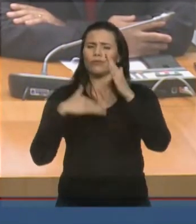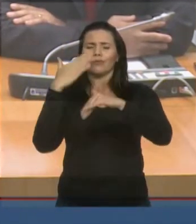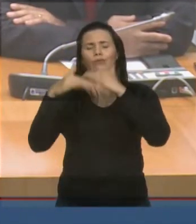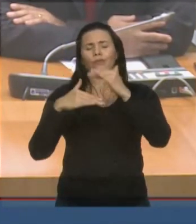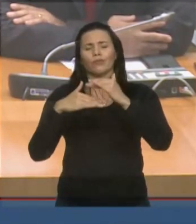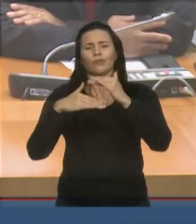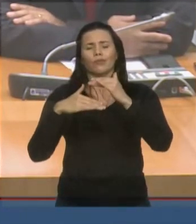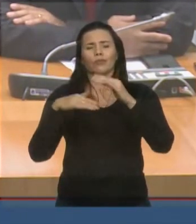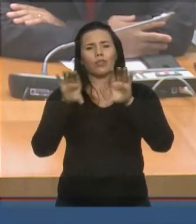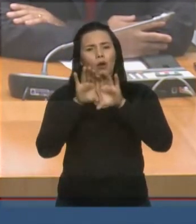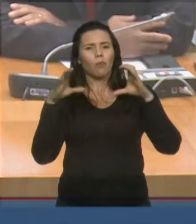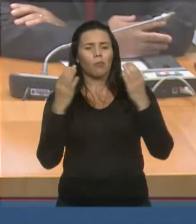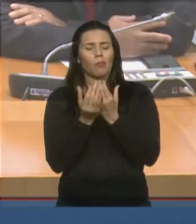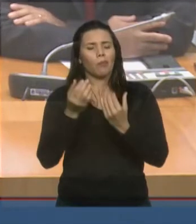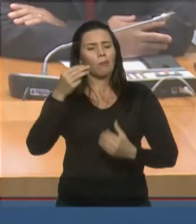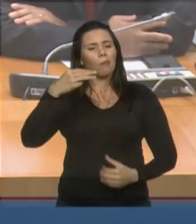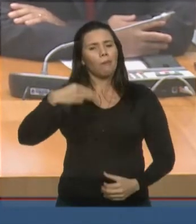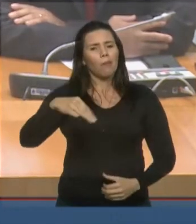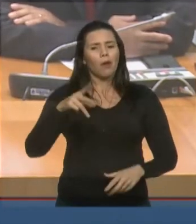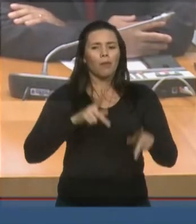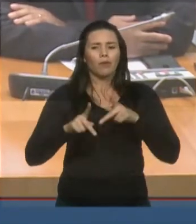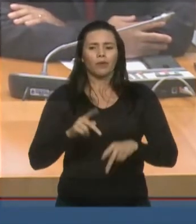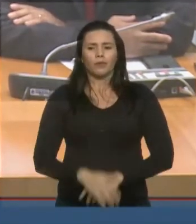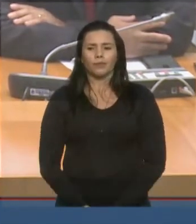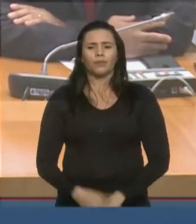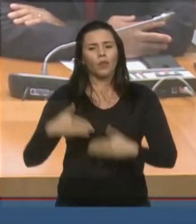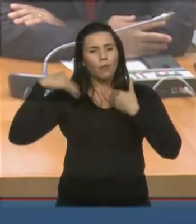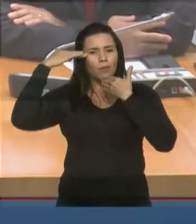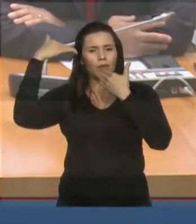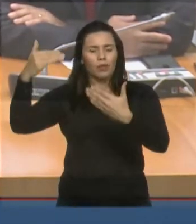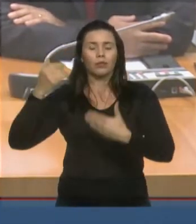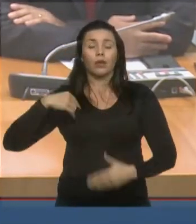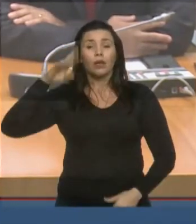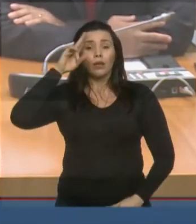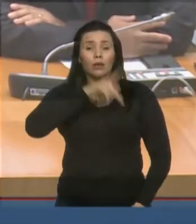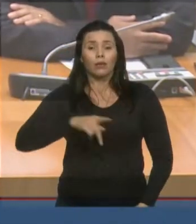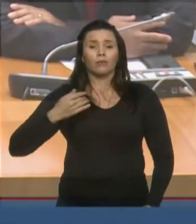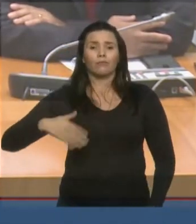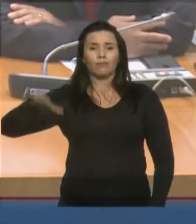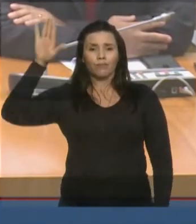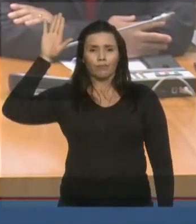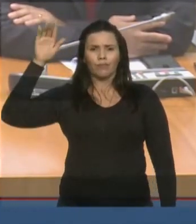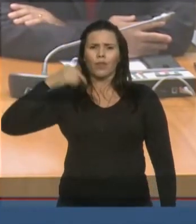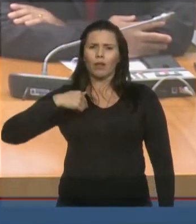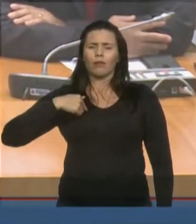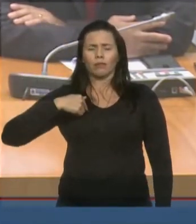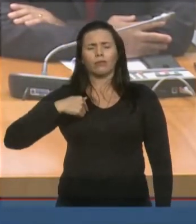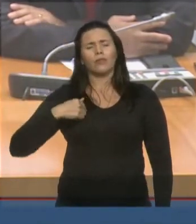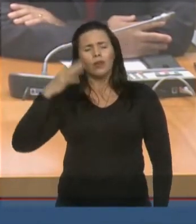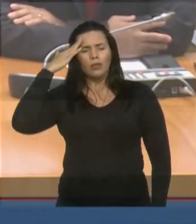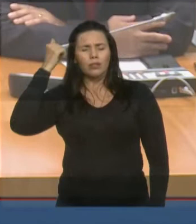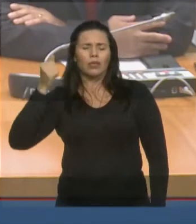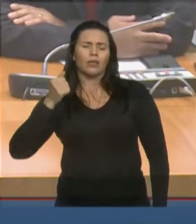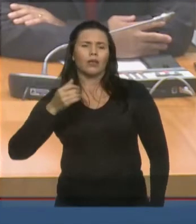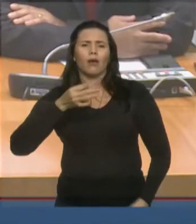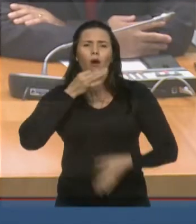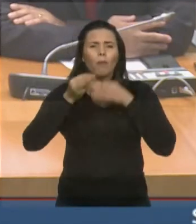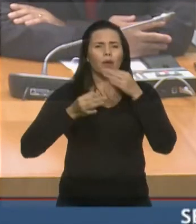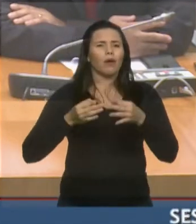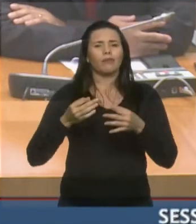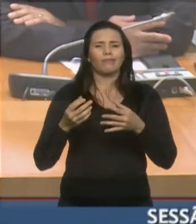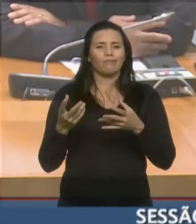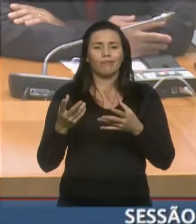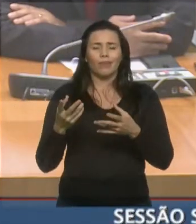maranhense. Muito obrigado. E não havendo... Senhor presidente, só, eu sei que não é comum em sessões solenes, mas levantar aqui